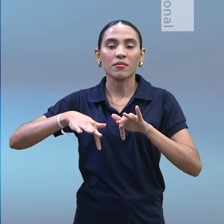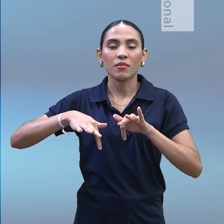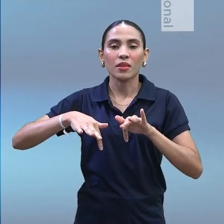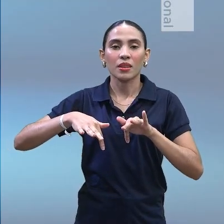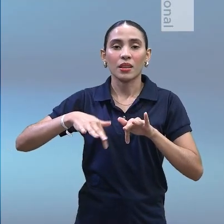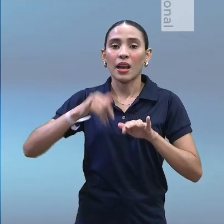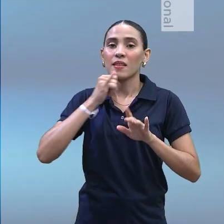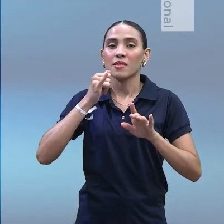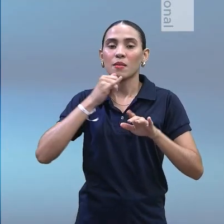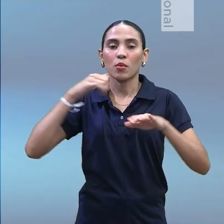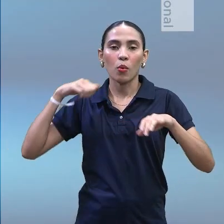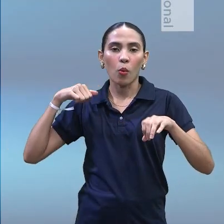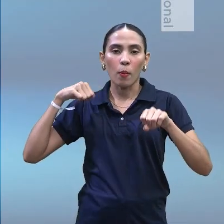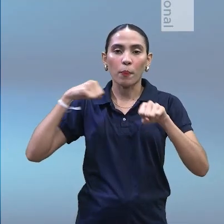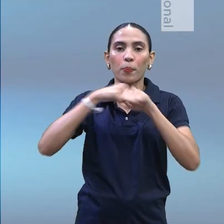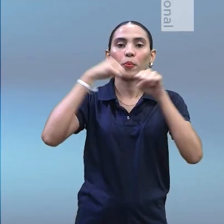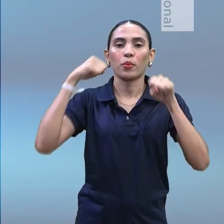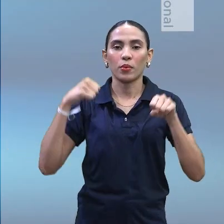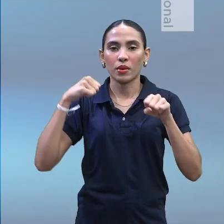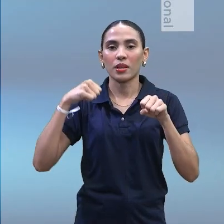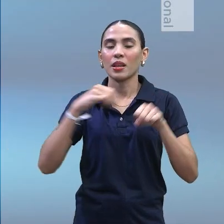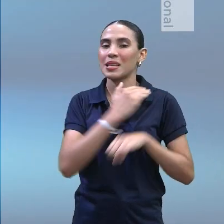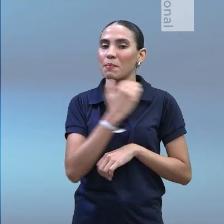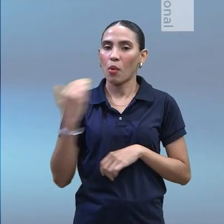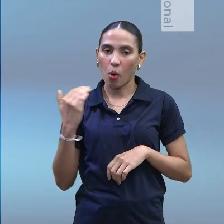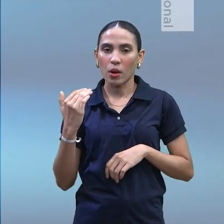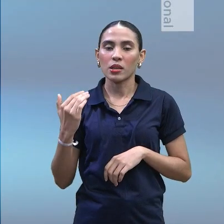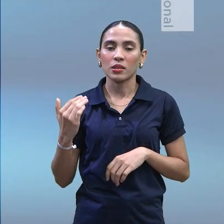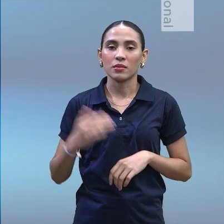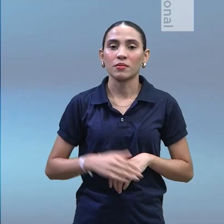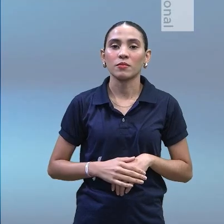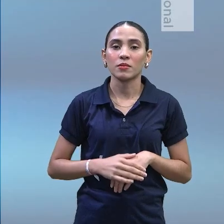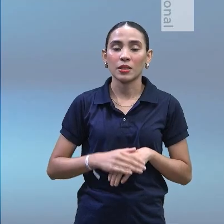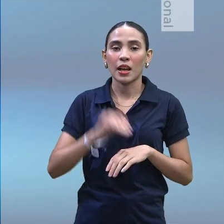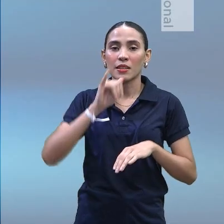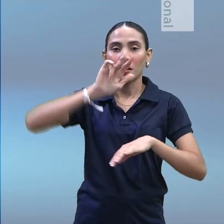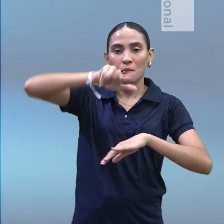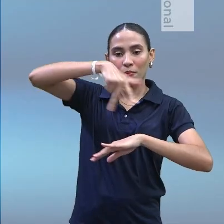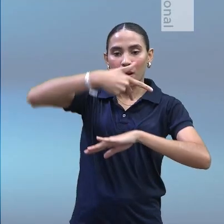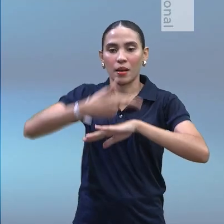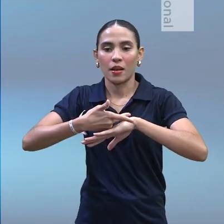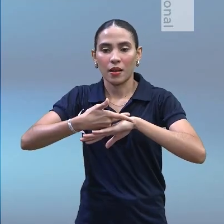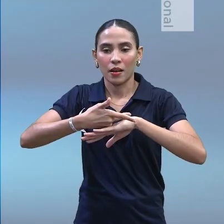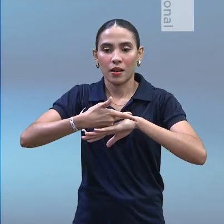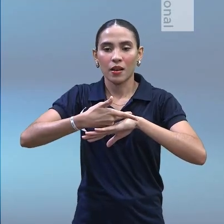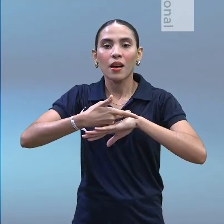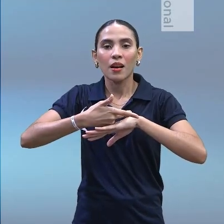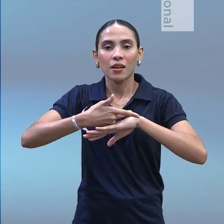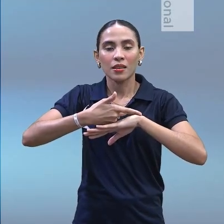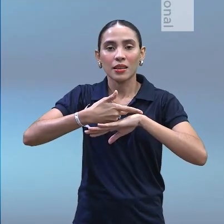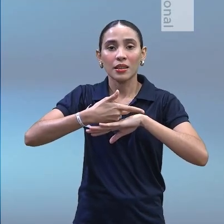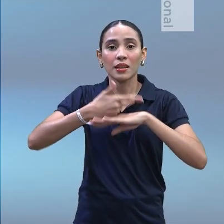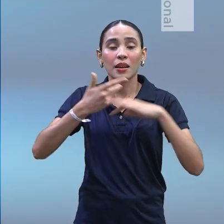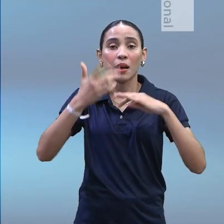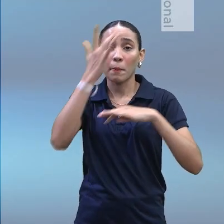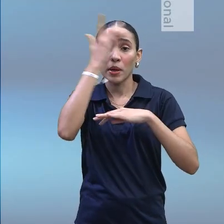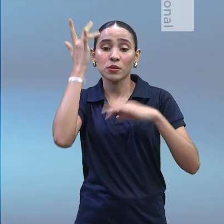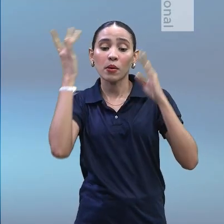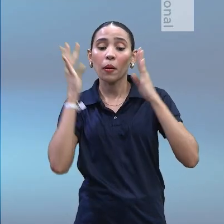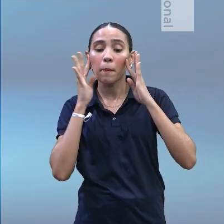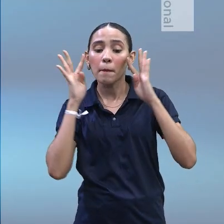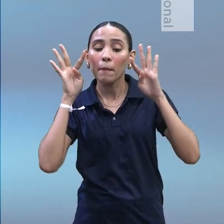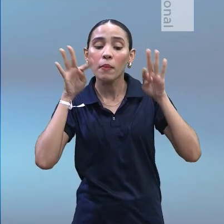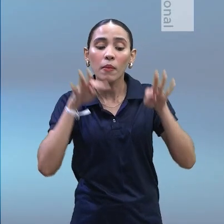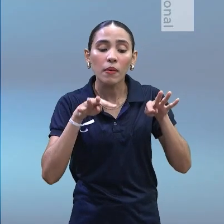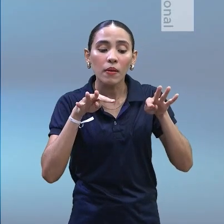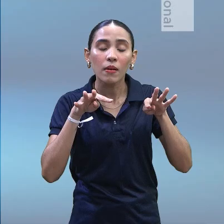sofre um acidente e ela morre desse acidente. E ela fica estirada no chão, né? E as pessoas vêm para olhá-la,